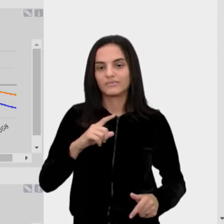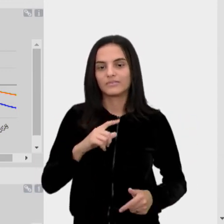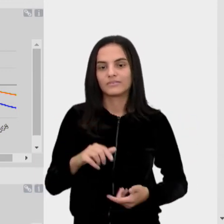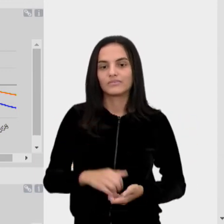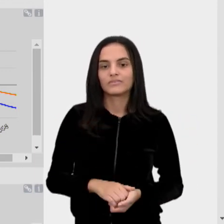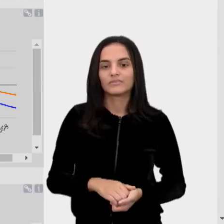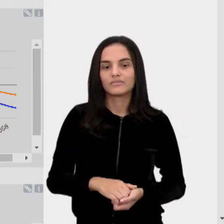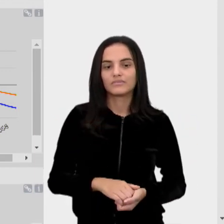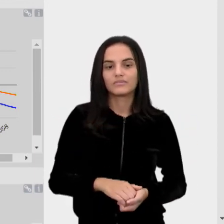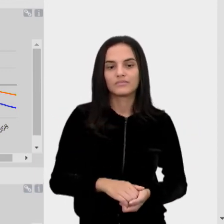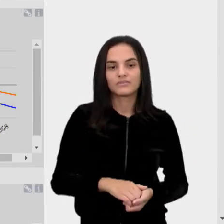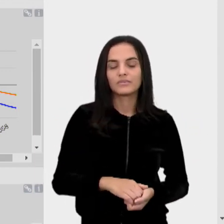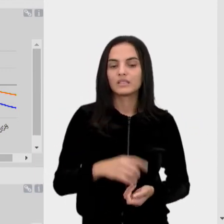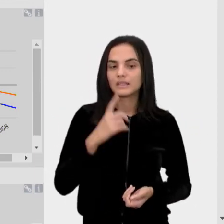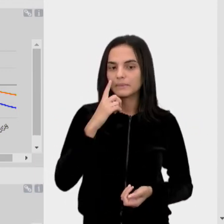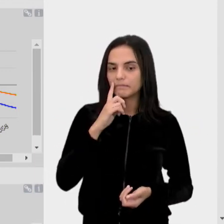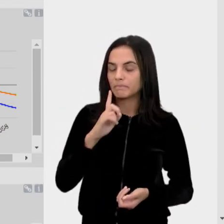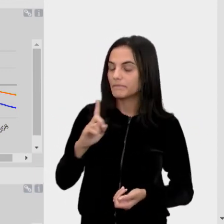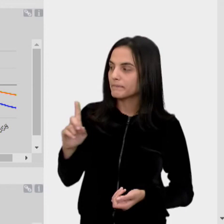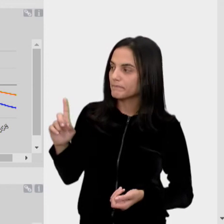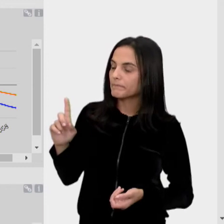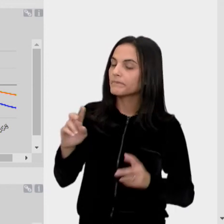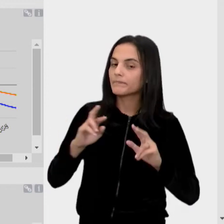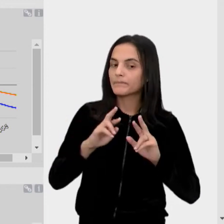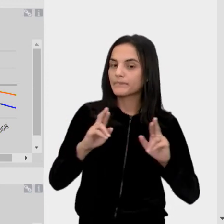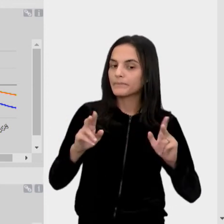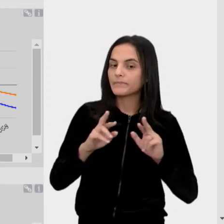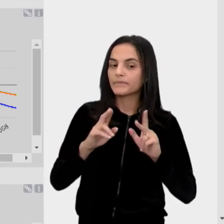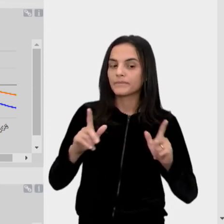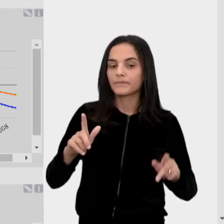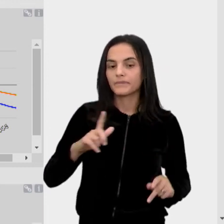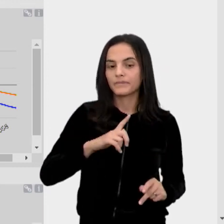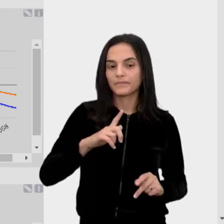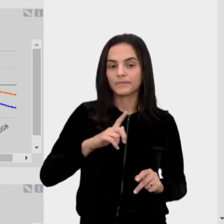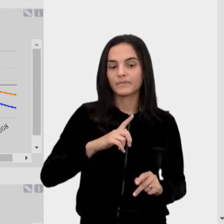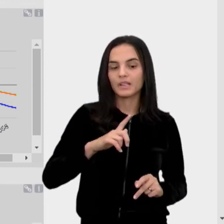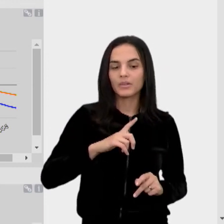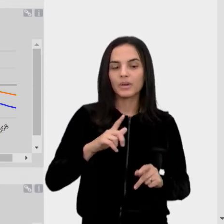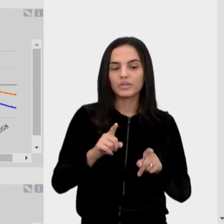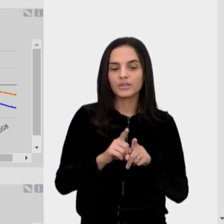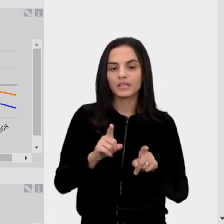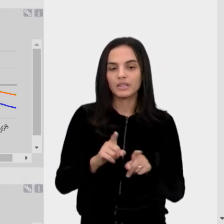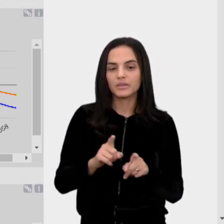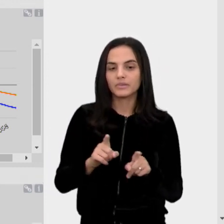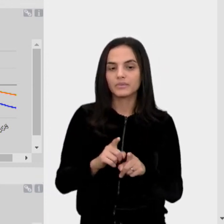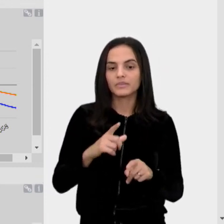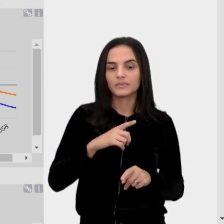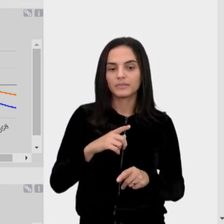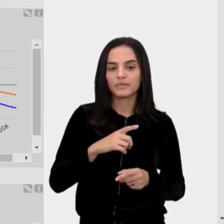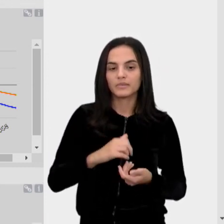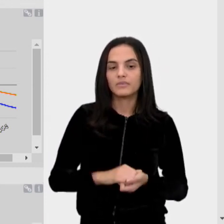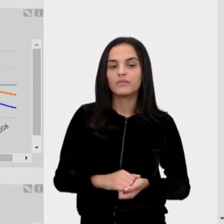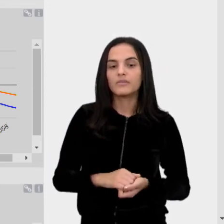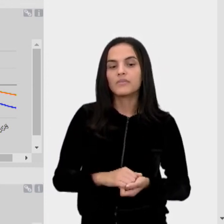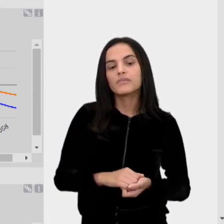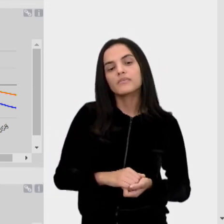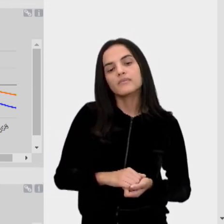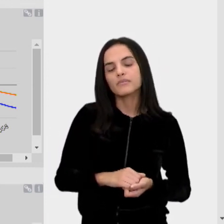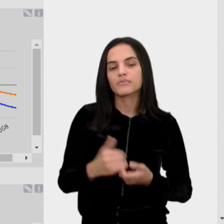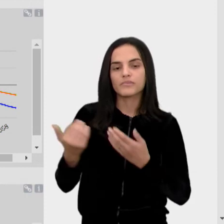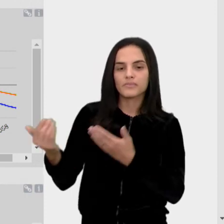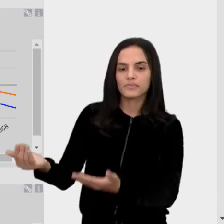na pirâmide etária, né, a gente vê uma pequena diferença aqui na faixa etária de jovens, né? Ou seja, né,